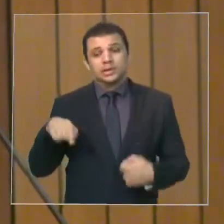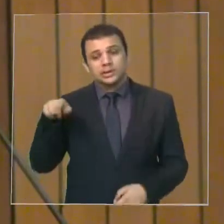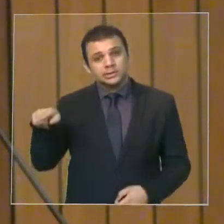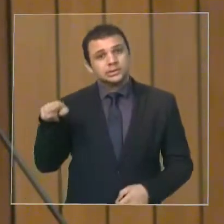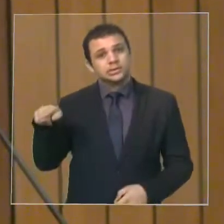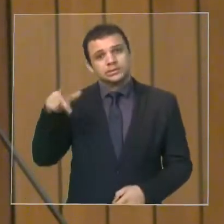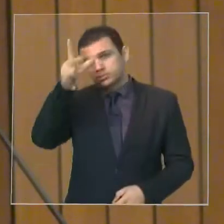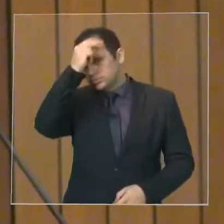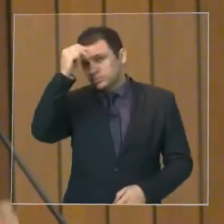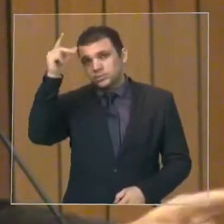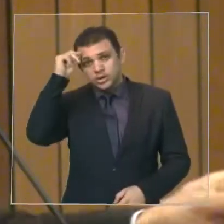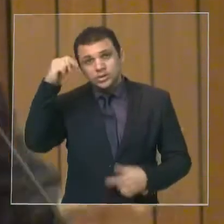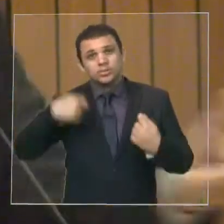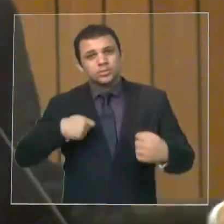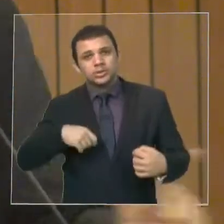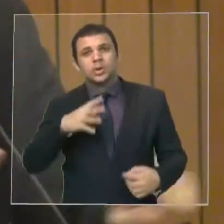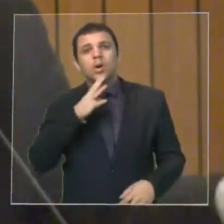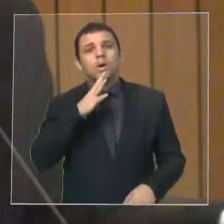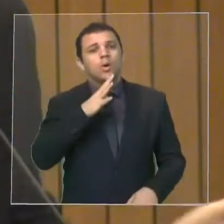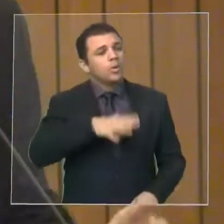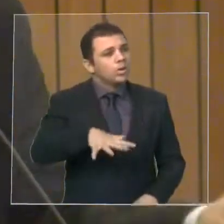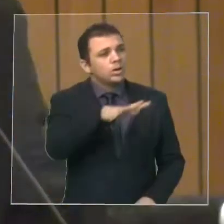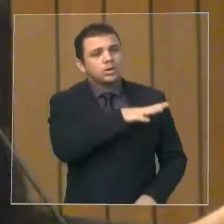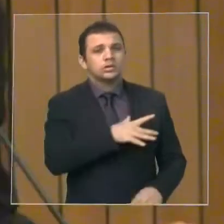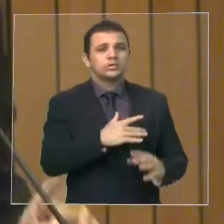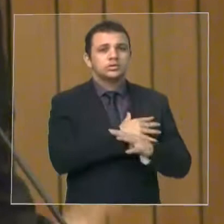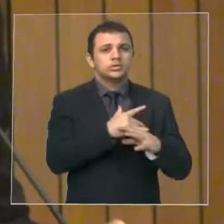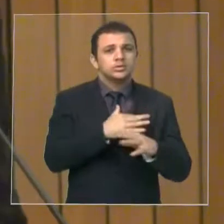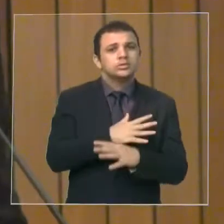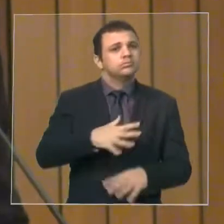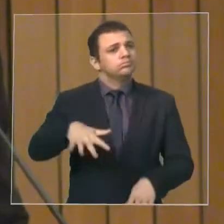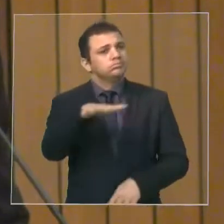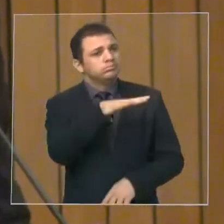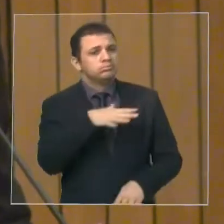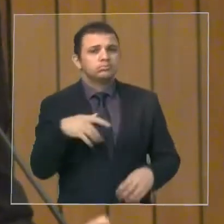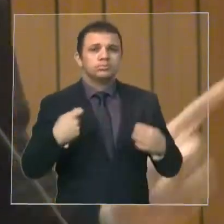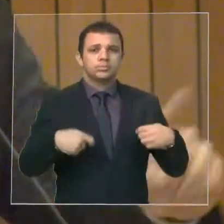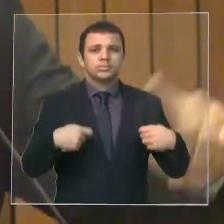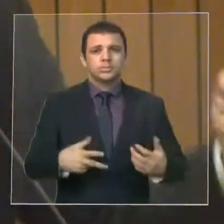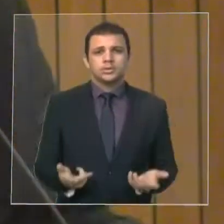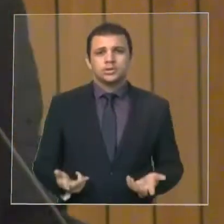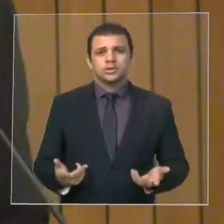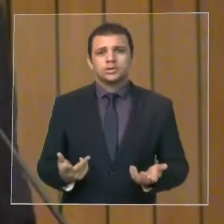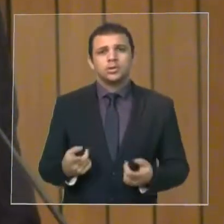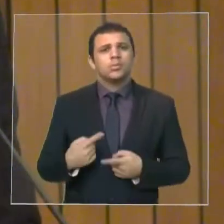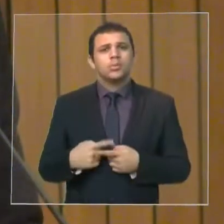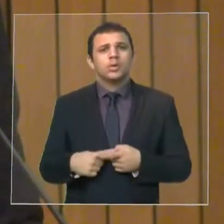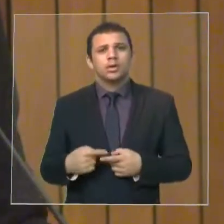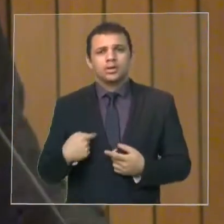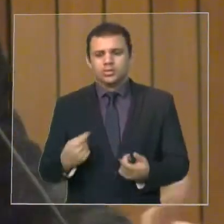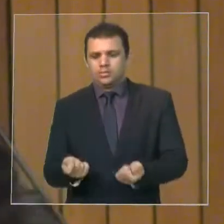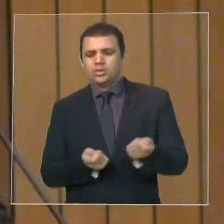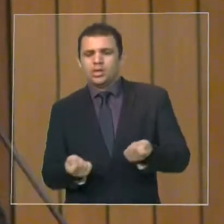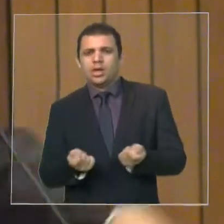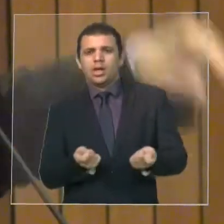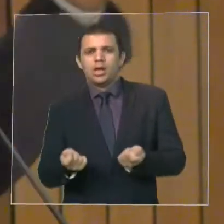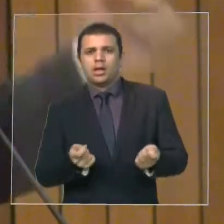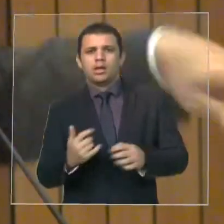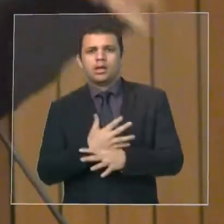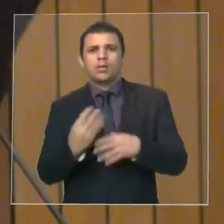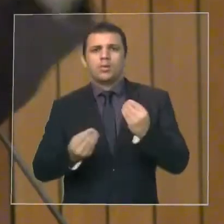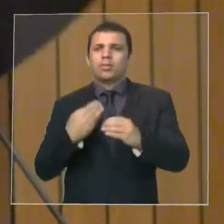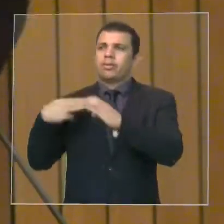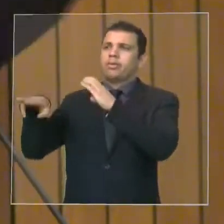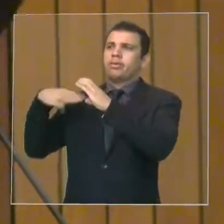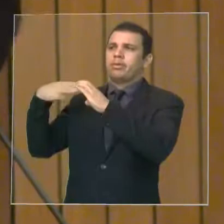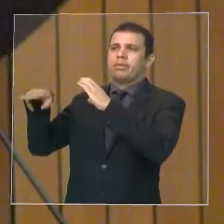cidade. Não se administra uma cidade como Bacabal por e-mail. Ah, não, porque a secretária